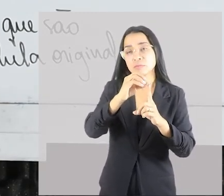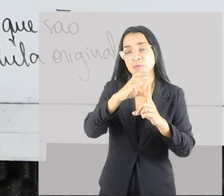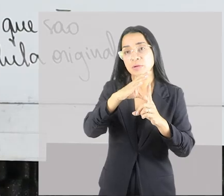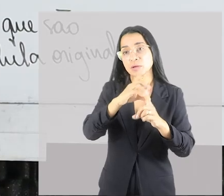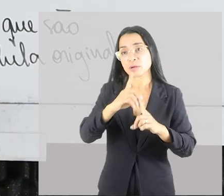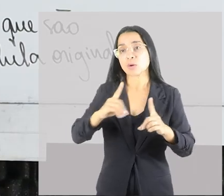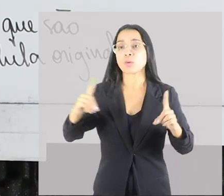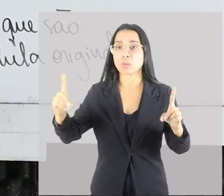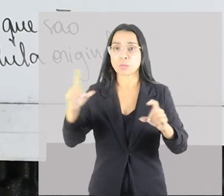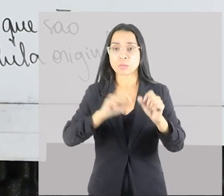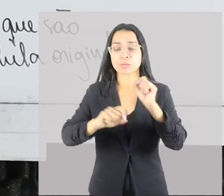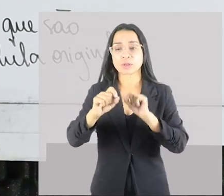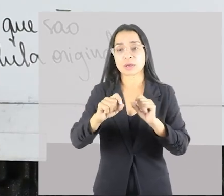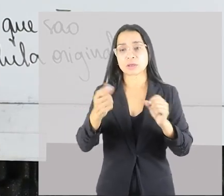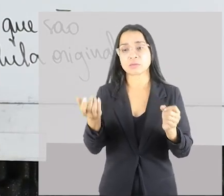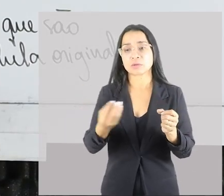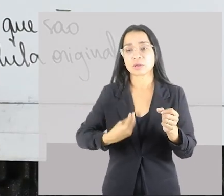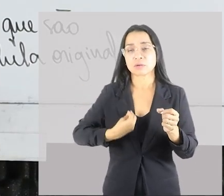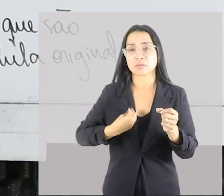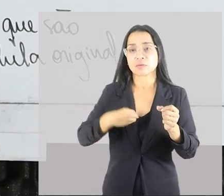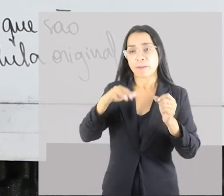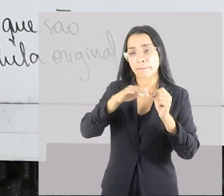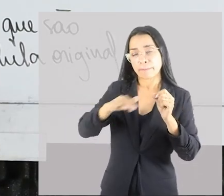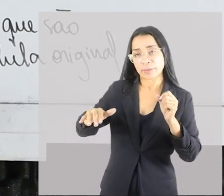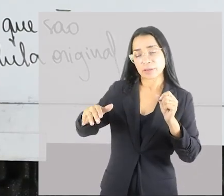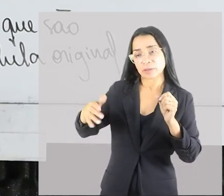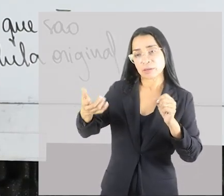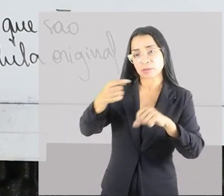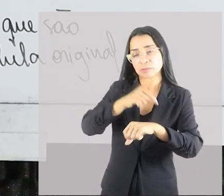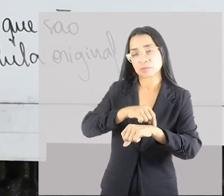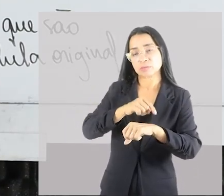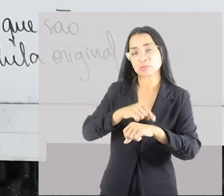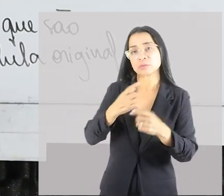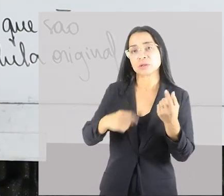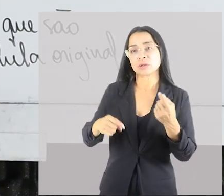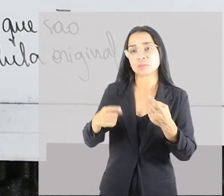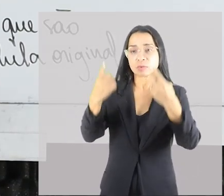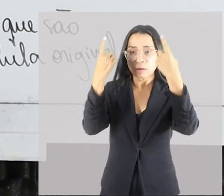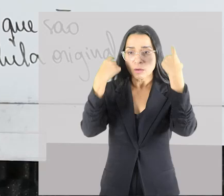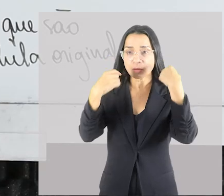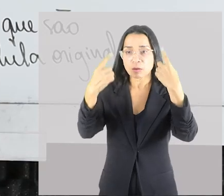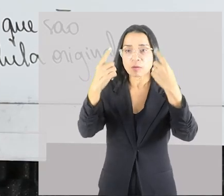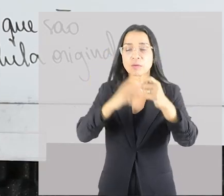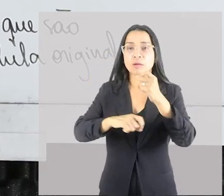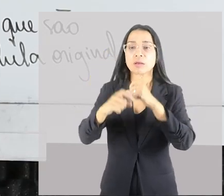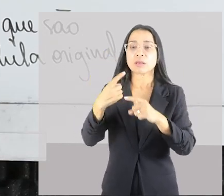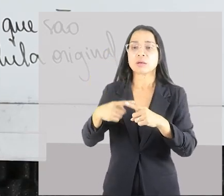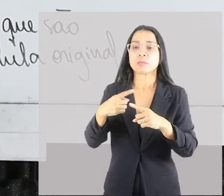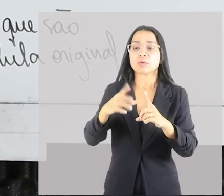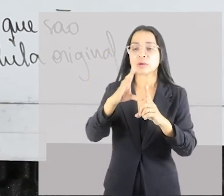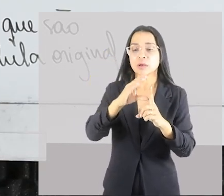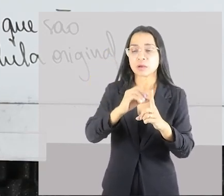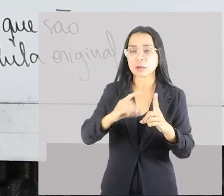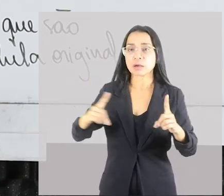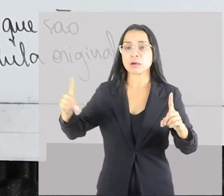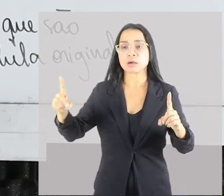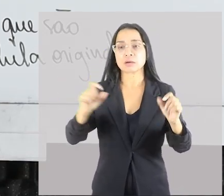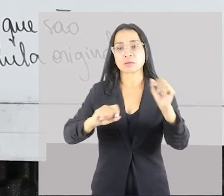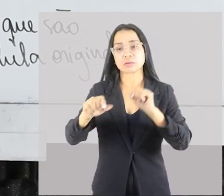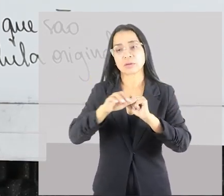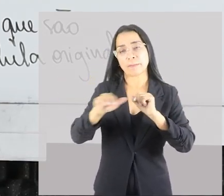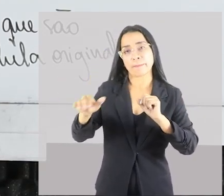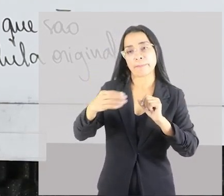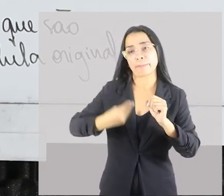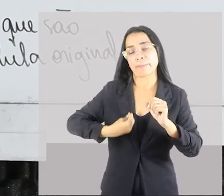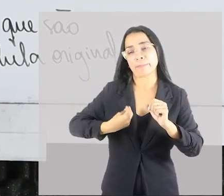do tempo normal para a sua espécie, né, a ovelha, porque ela havia sido clonada de uma ovelha que já estava em metade da